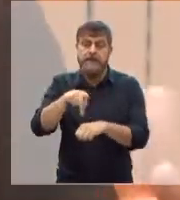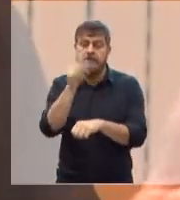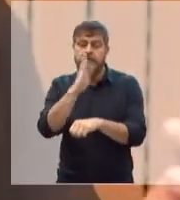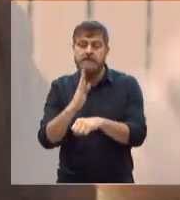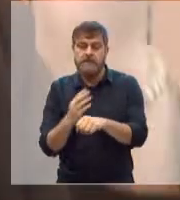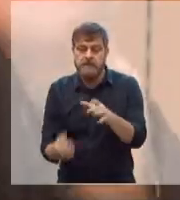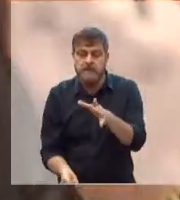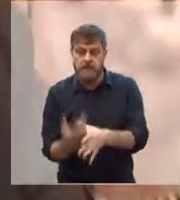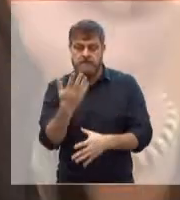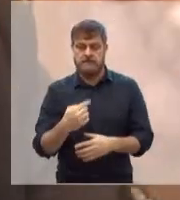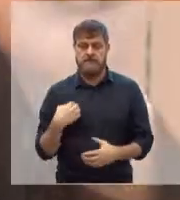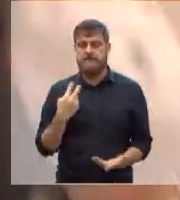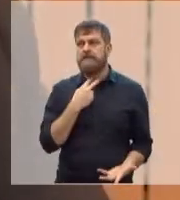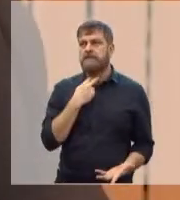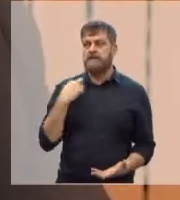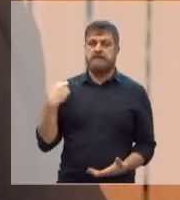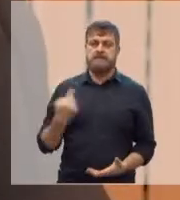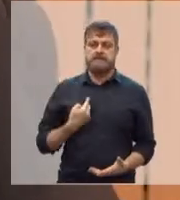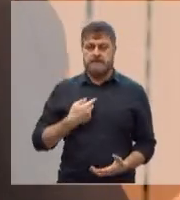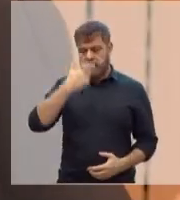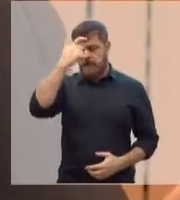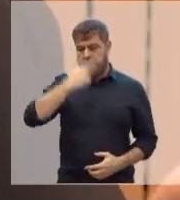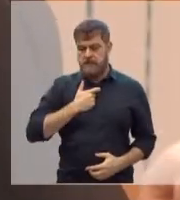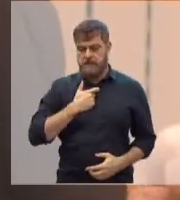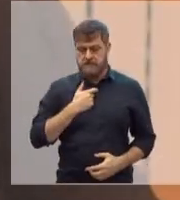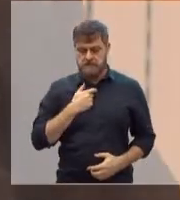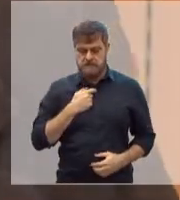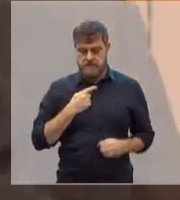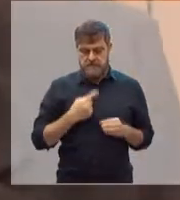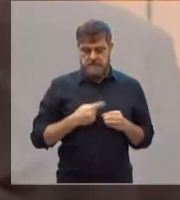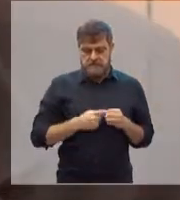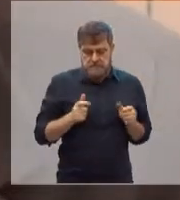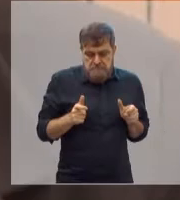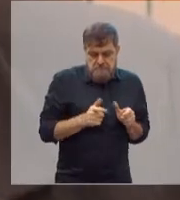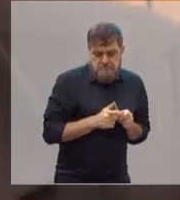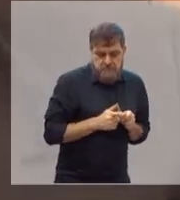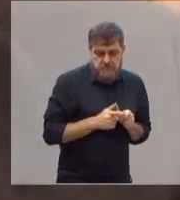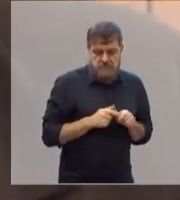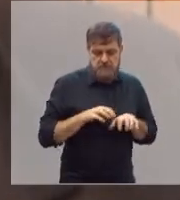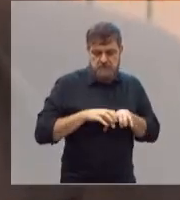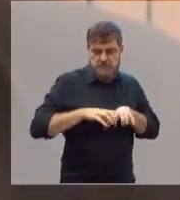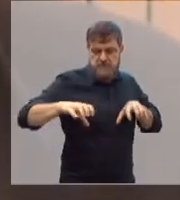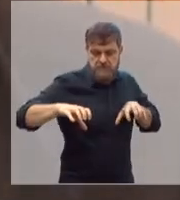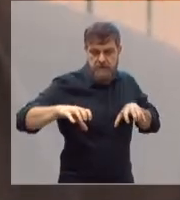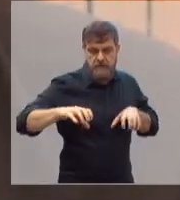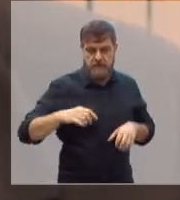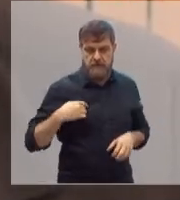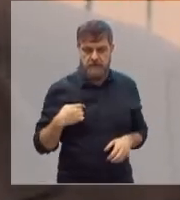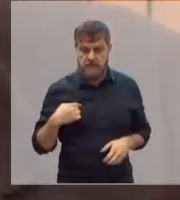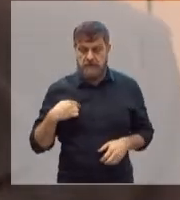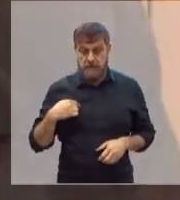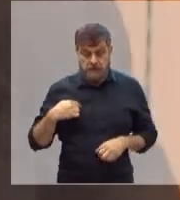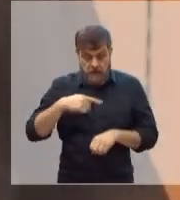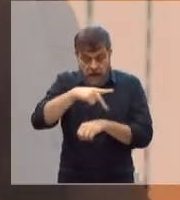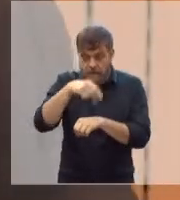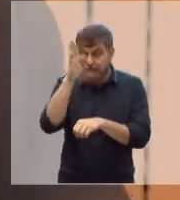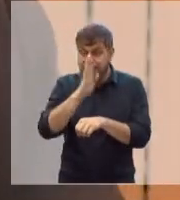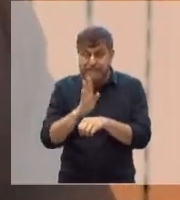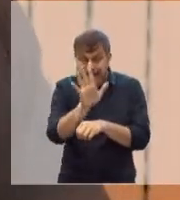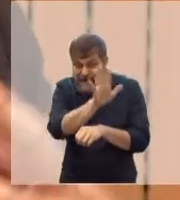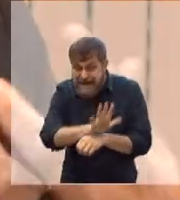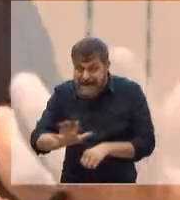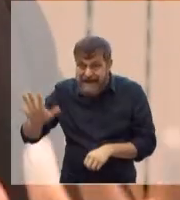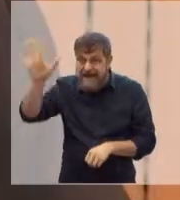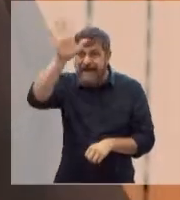que está acontecendo nesse país. Nós não podemos achar que nós somos uma ilha ou que nós estamos num aquário, né? Que as coisas lá não